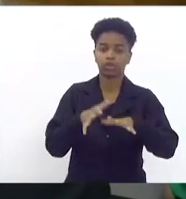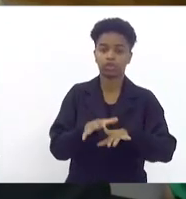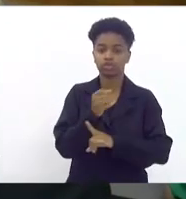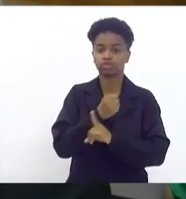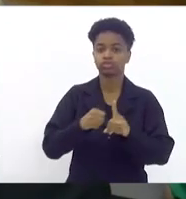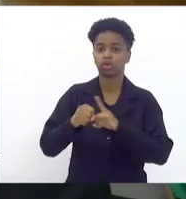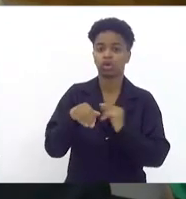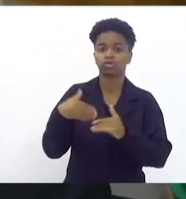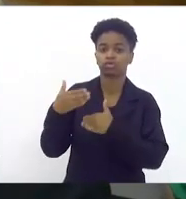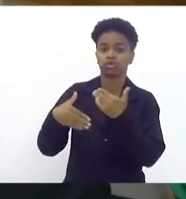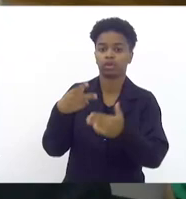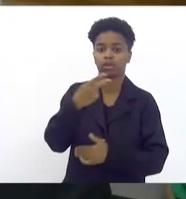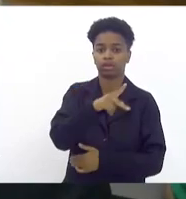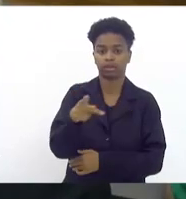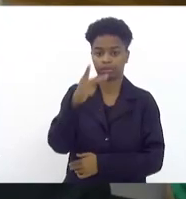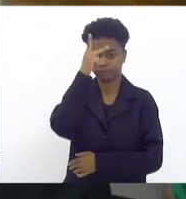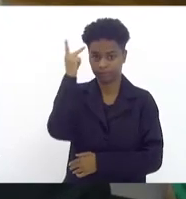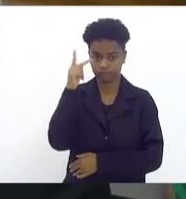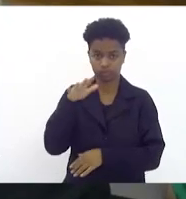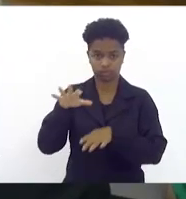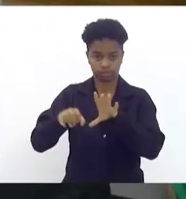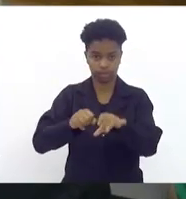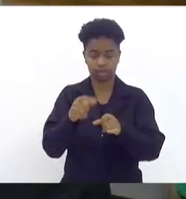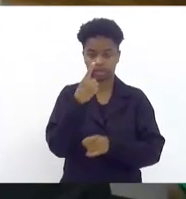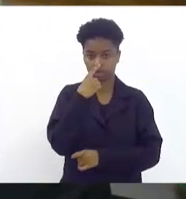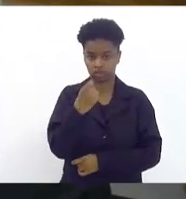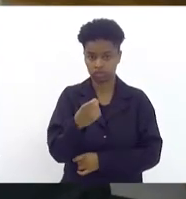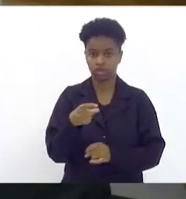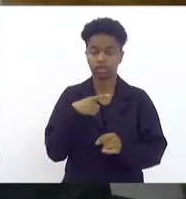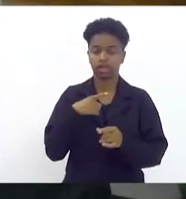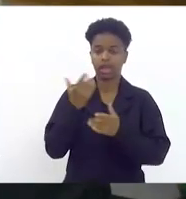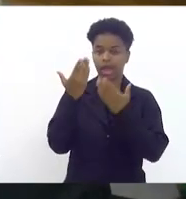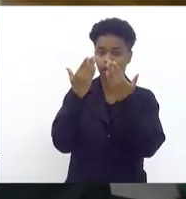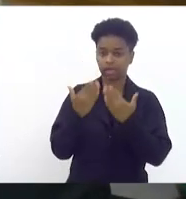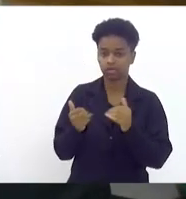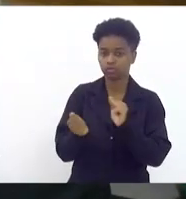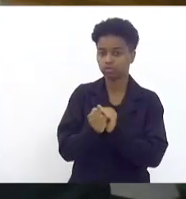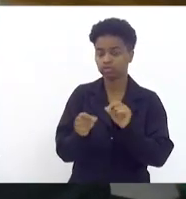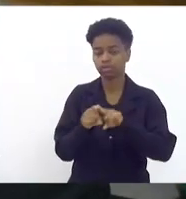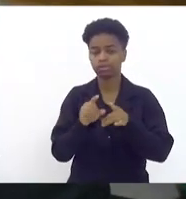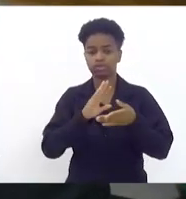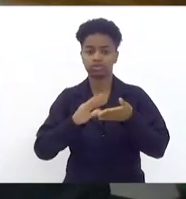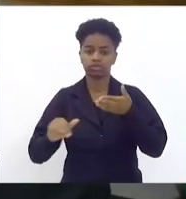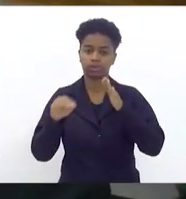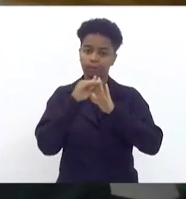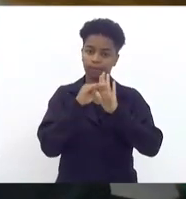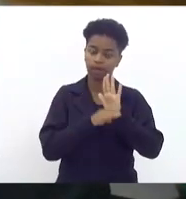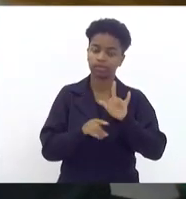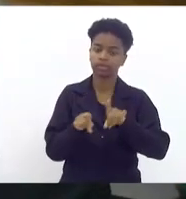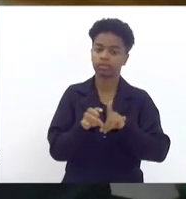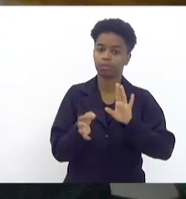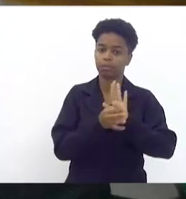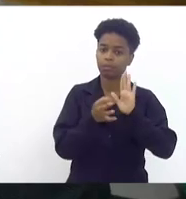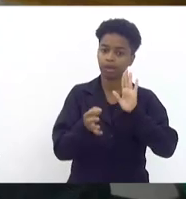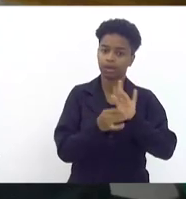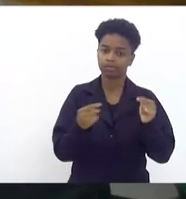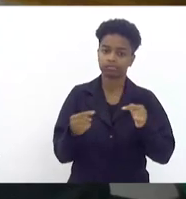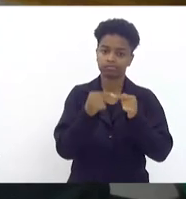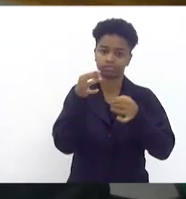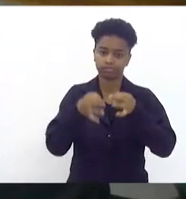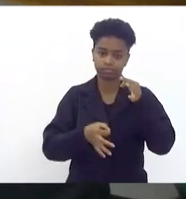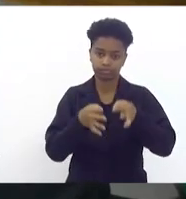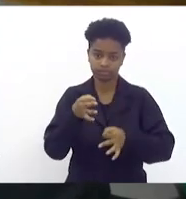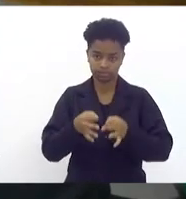catadores. É, o projeto teve vista conjunta, foi retirado de pauta. O parecer é pela